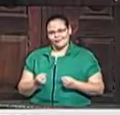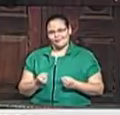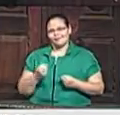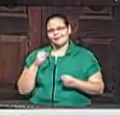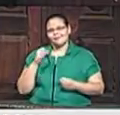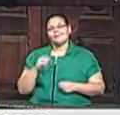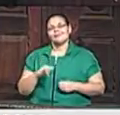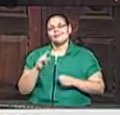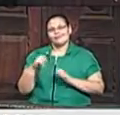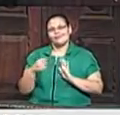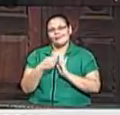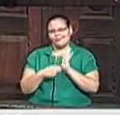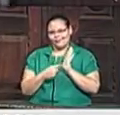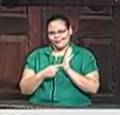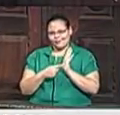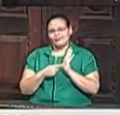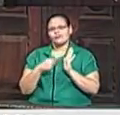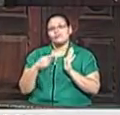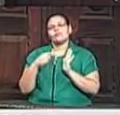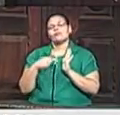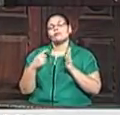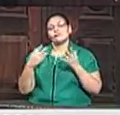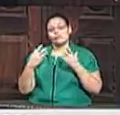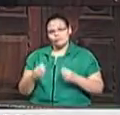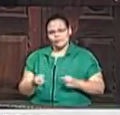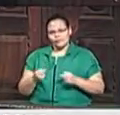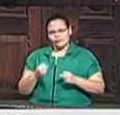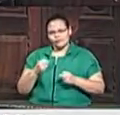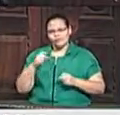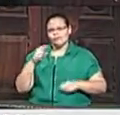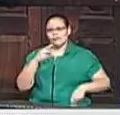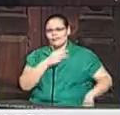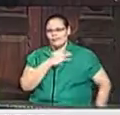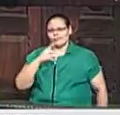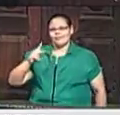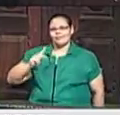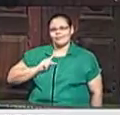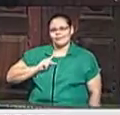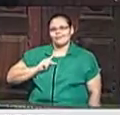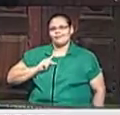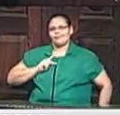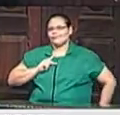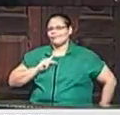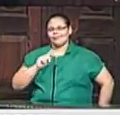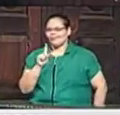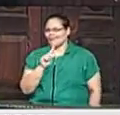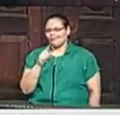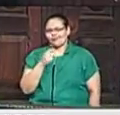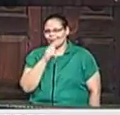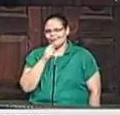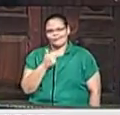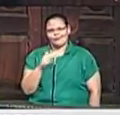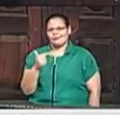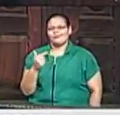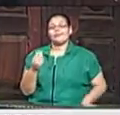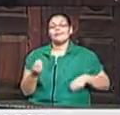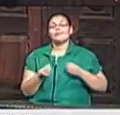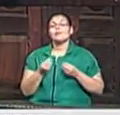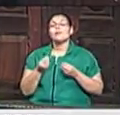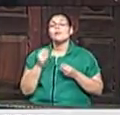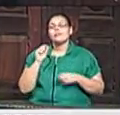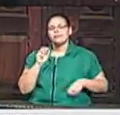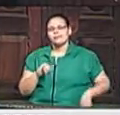e que se a matéria fosse sancionada, que o Ministério Público não teria outra alternativa